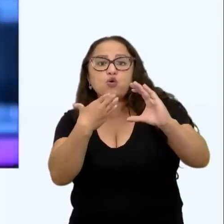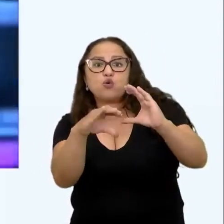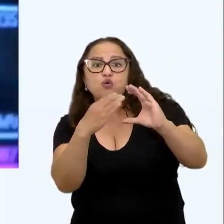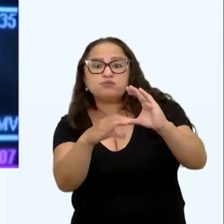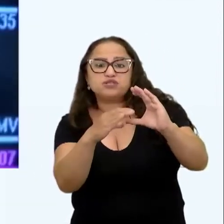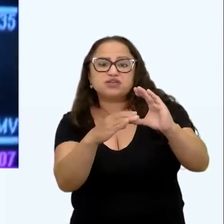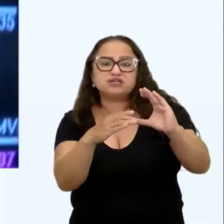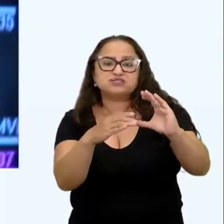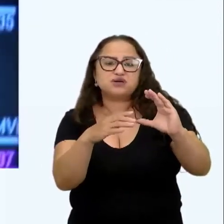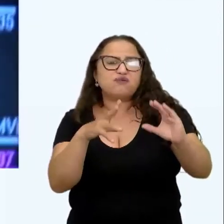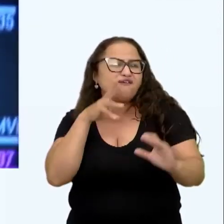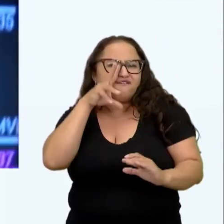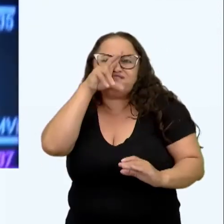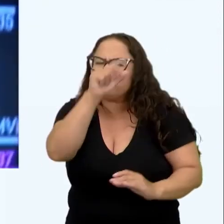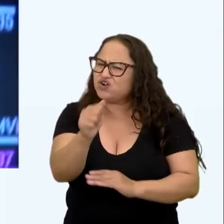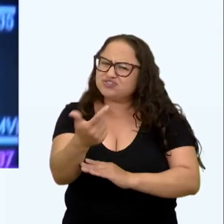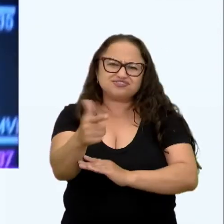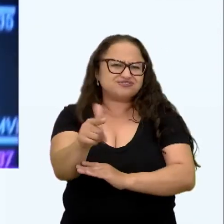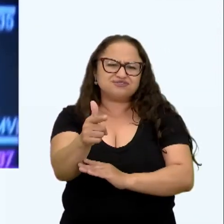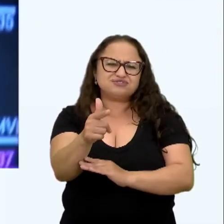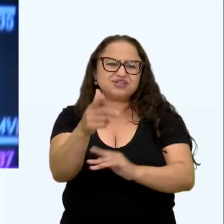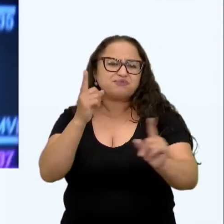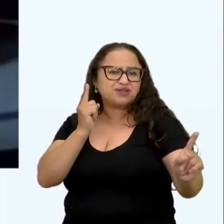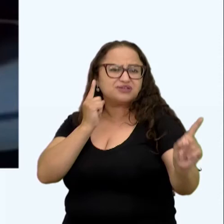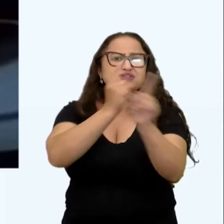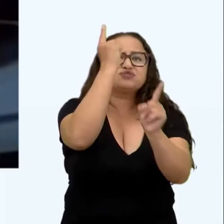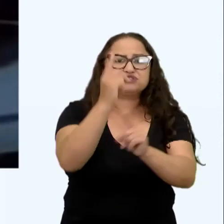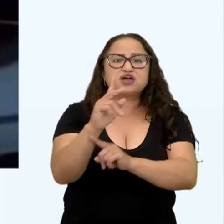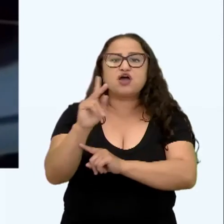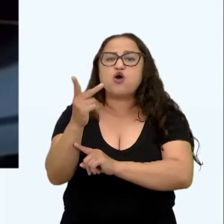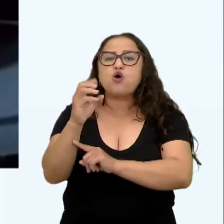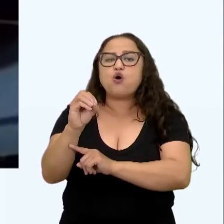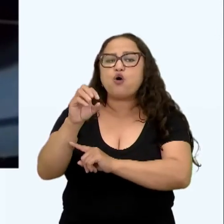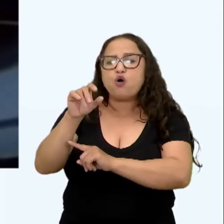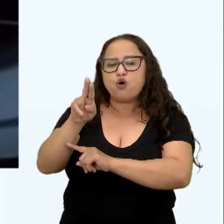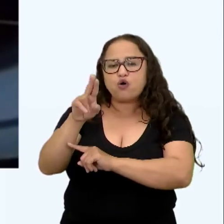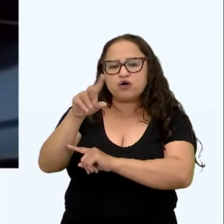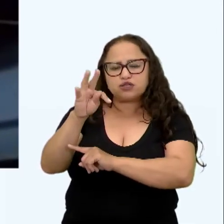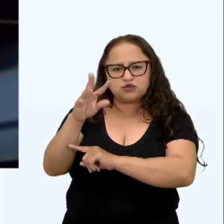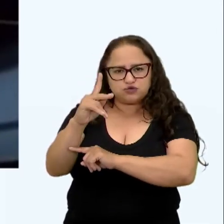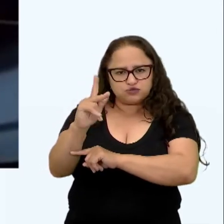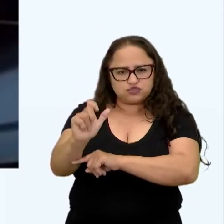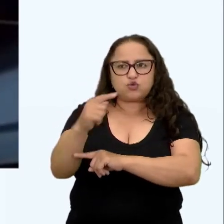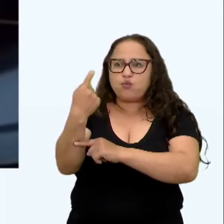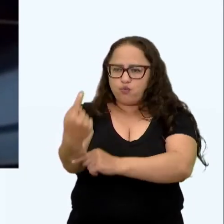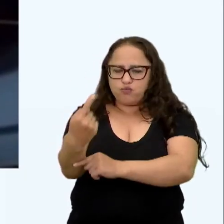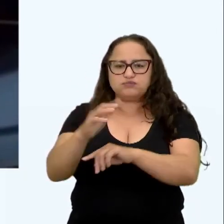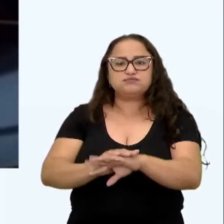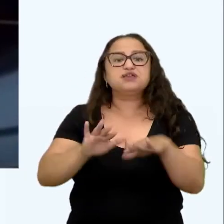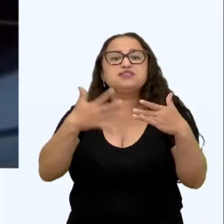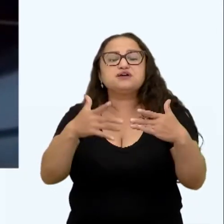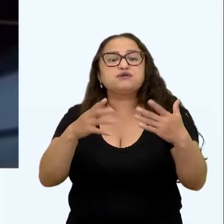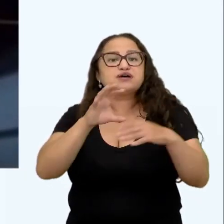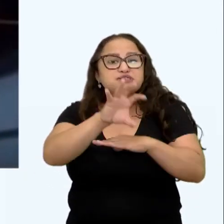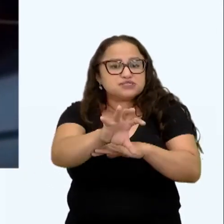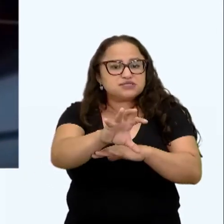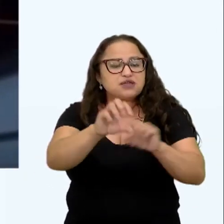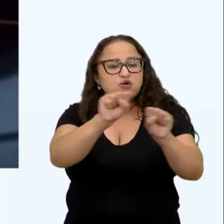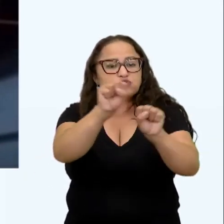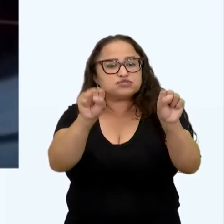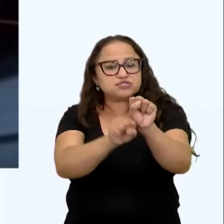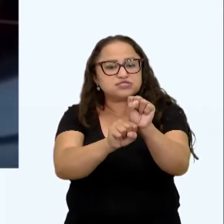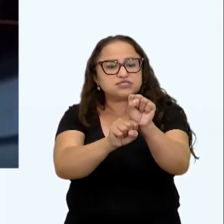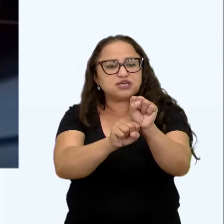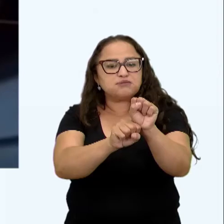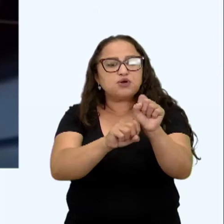não têm potência suficiente para alcançar a Voyager 1 e outras naves tão distantes. Nesses casos, é utilizado um sistema